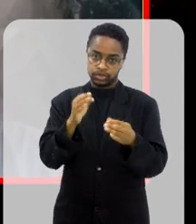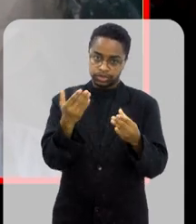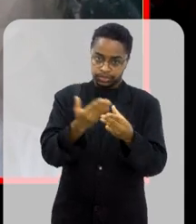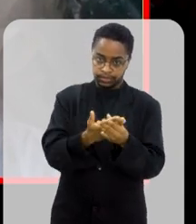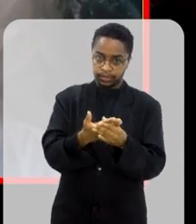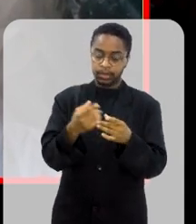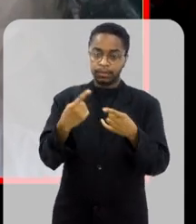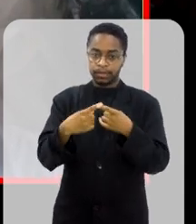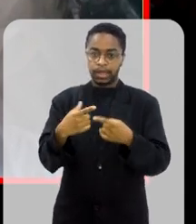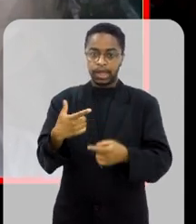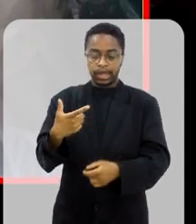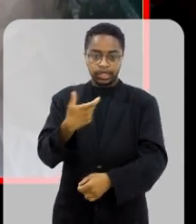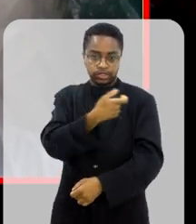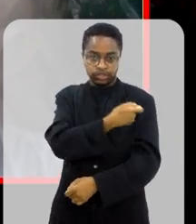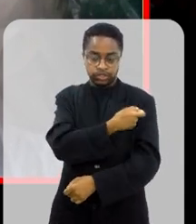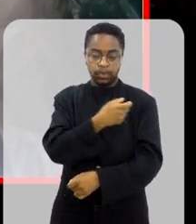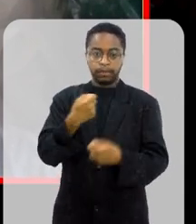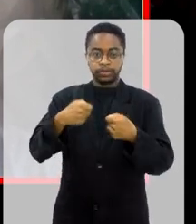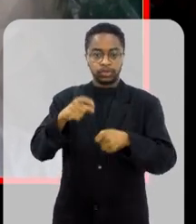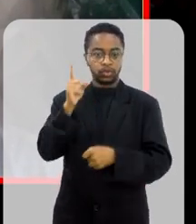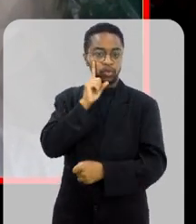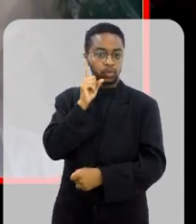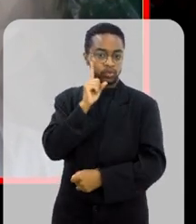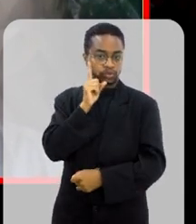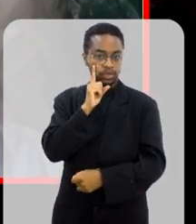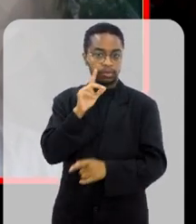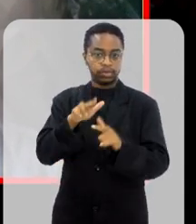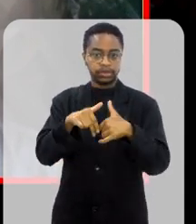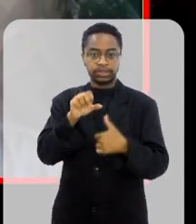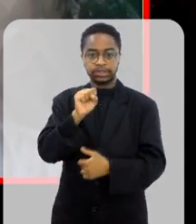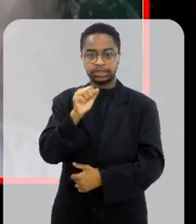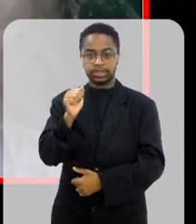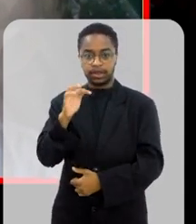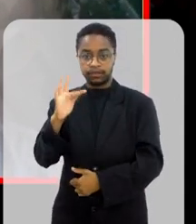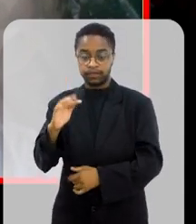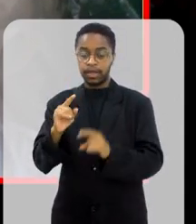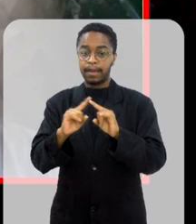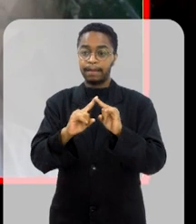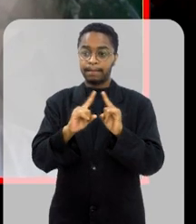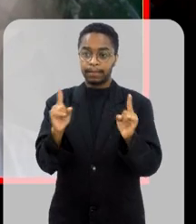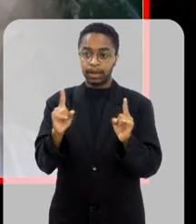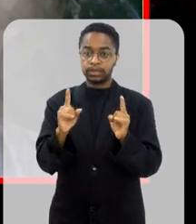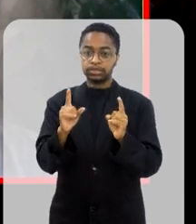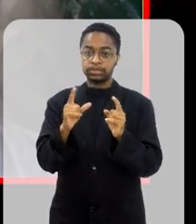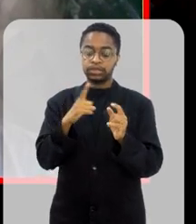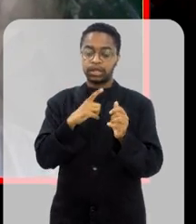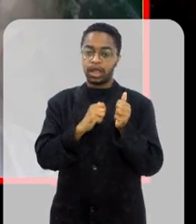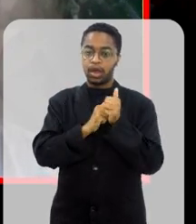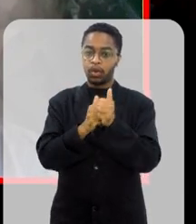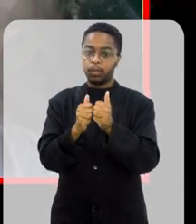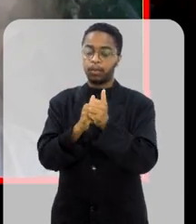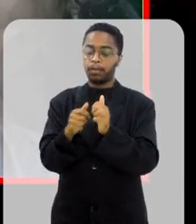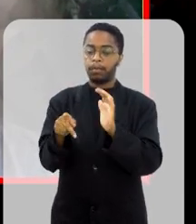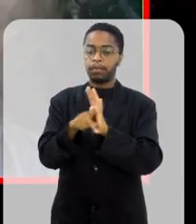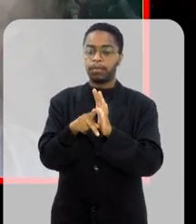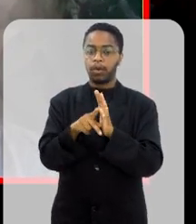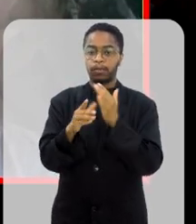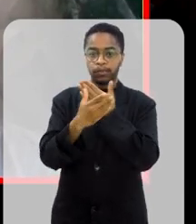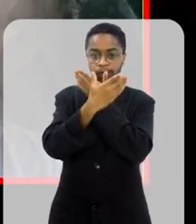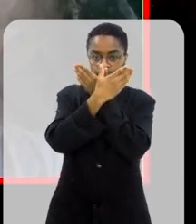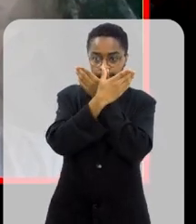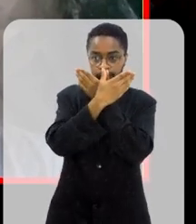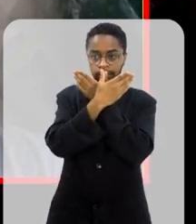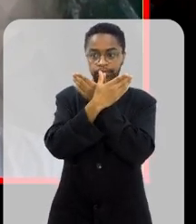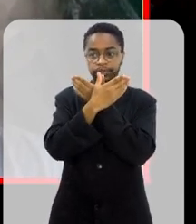uma injeção, né, que eu tenho que tomar todos os dias devido à SAF. Mas o acompanhamento que eu faço do lupus,